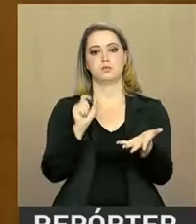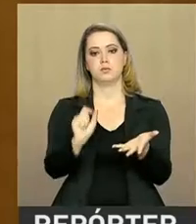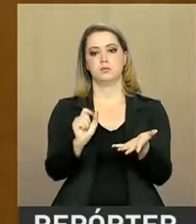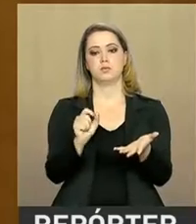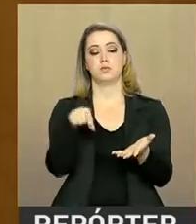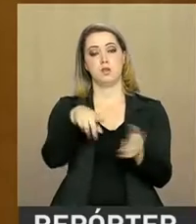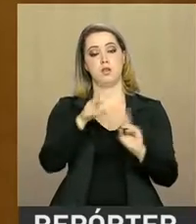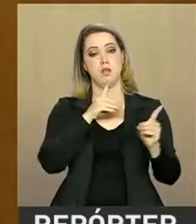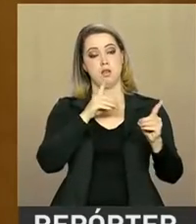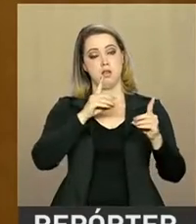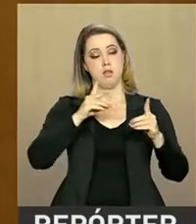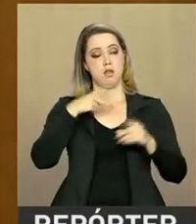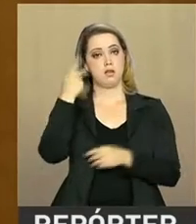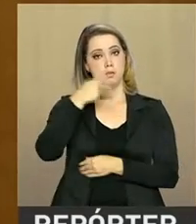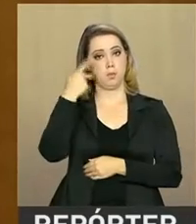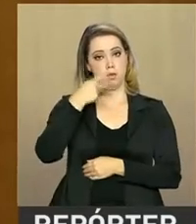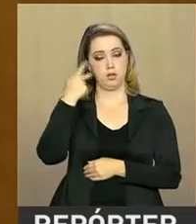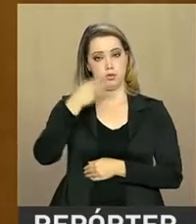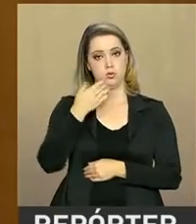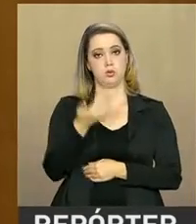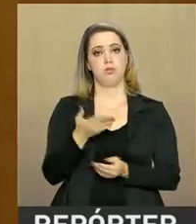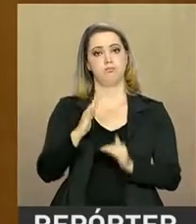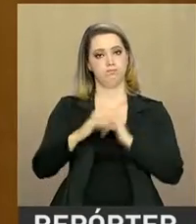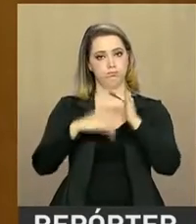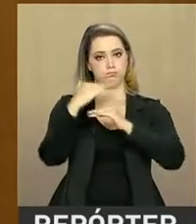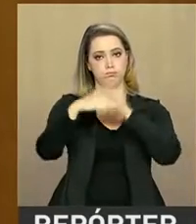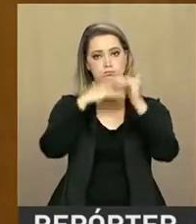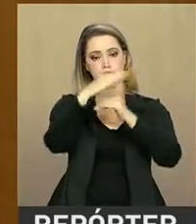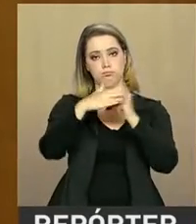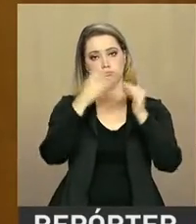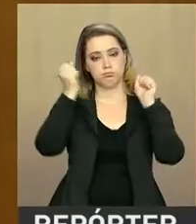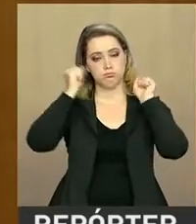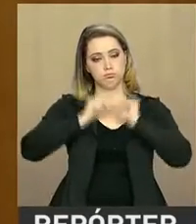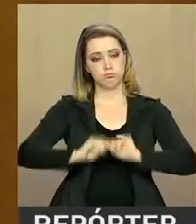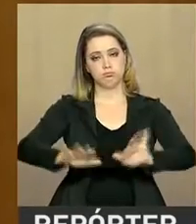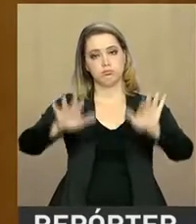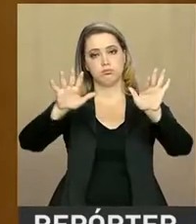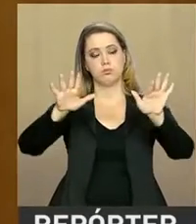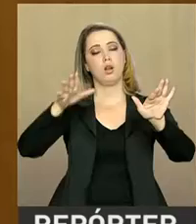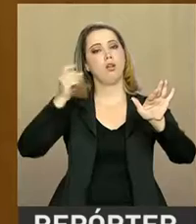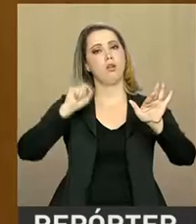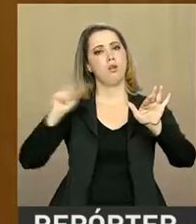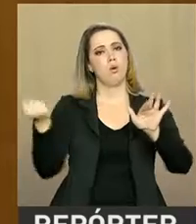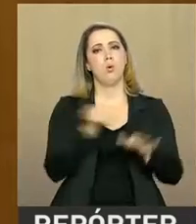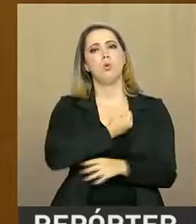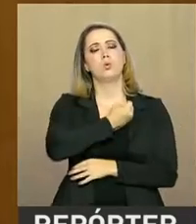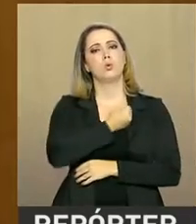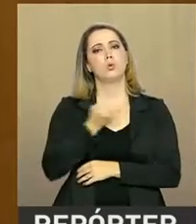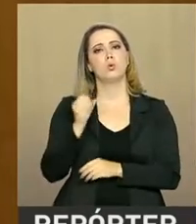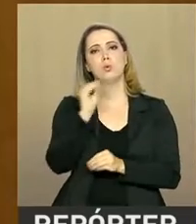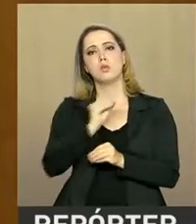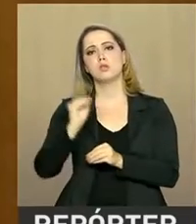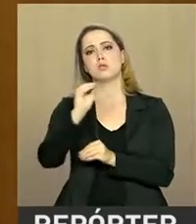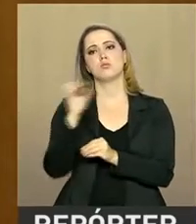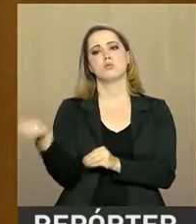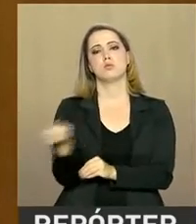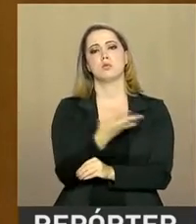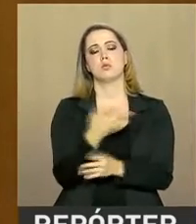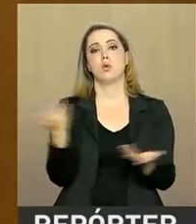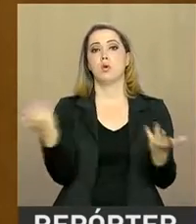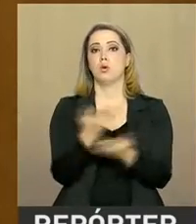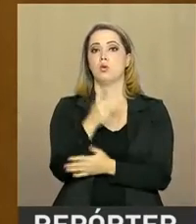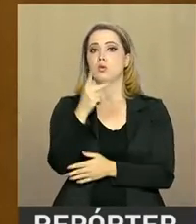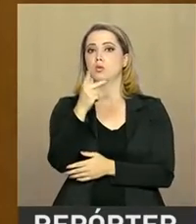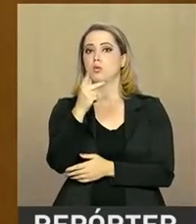essa política é pública cresça se desenvolva mais amplia o número de atendimentos o criminoso e